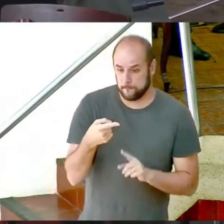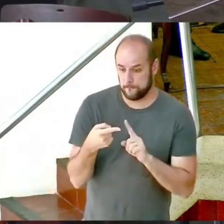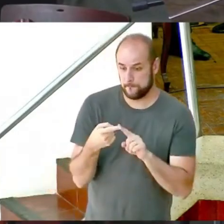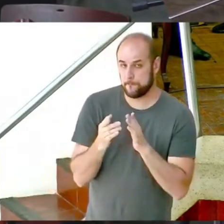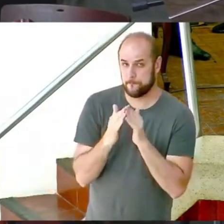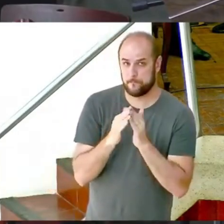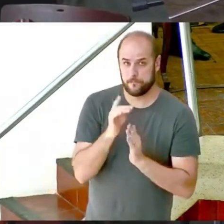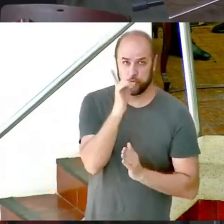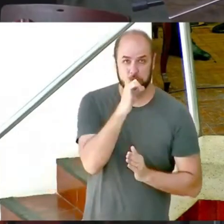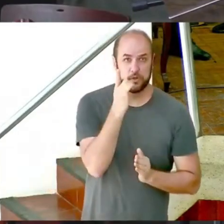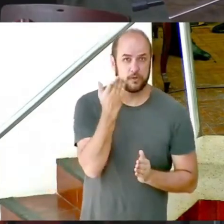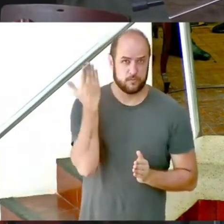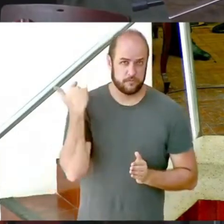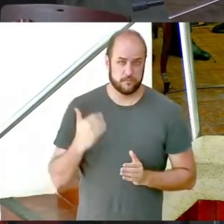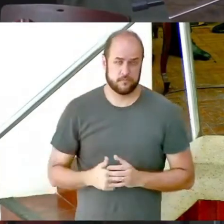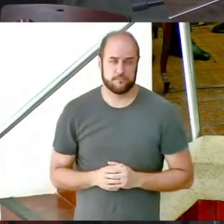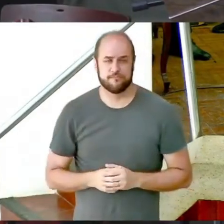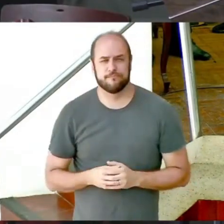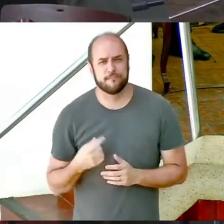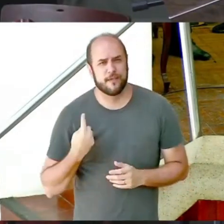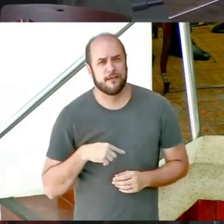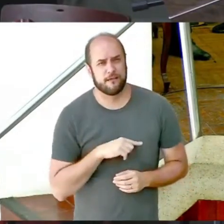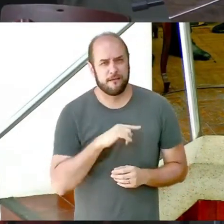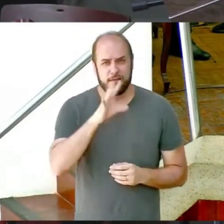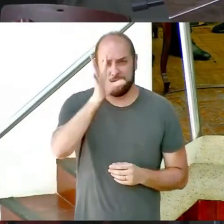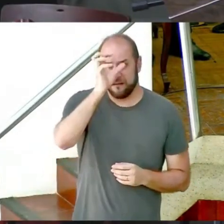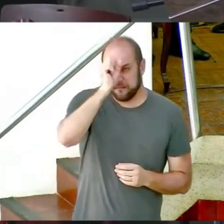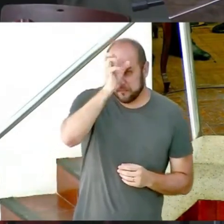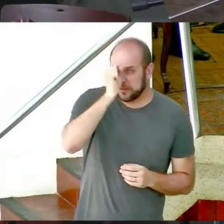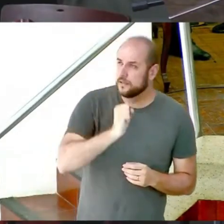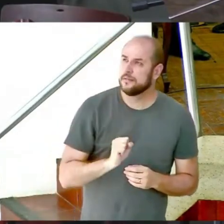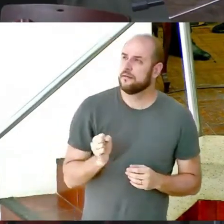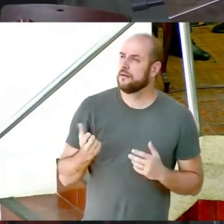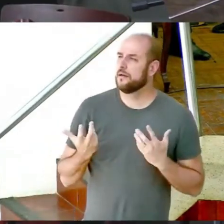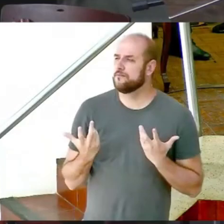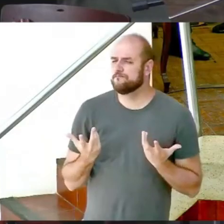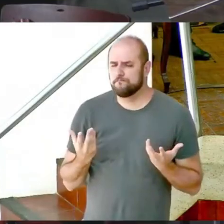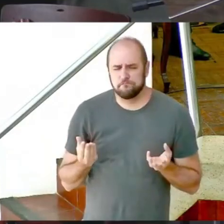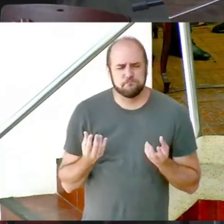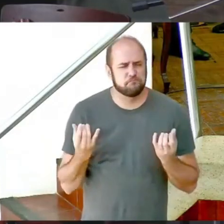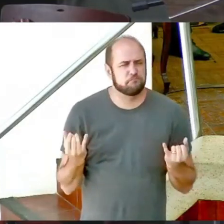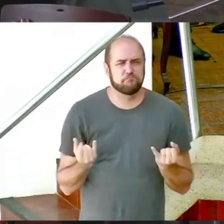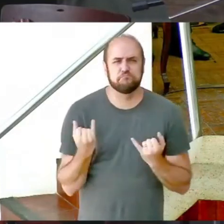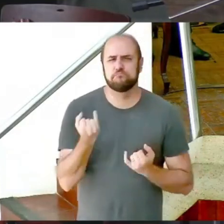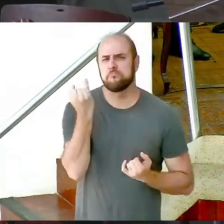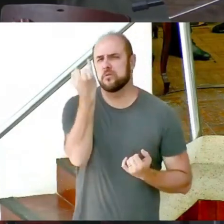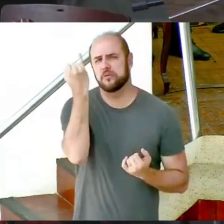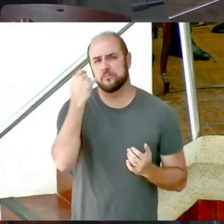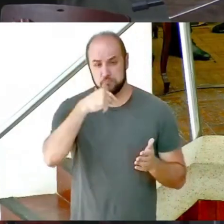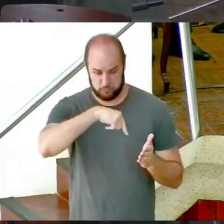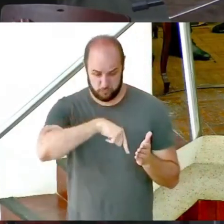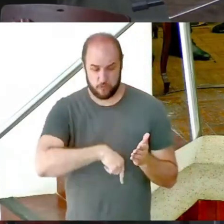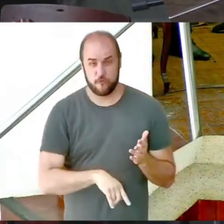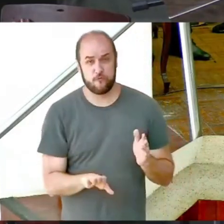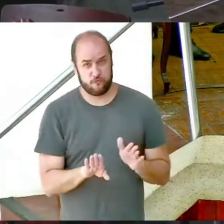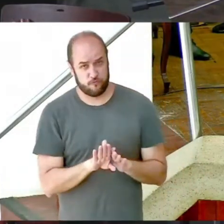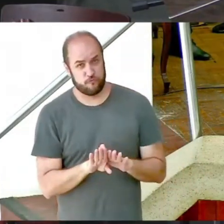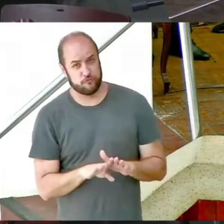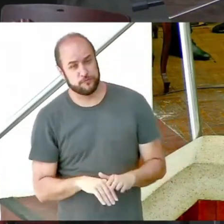último domingo nos ensinou algo precioso e profundo. Em primeiro